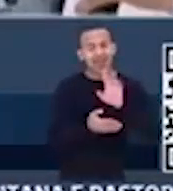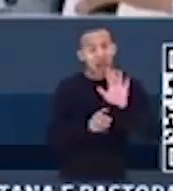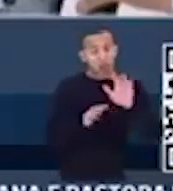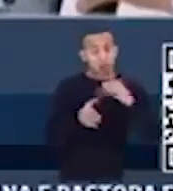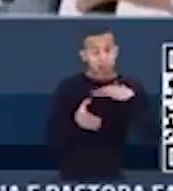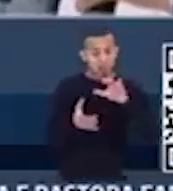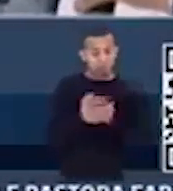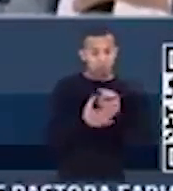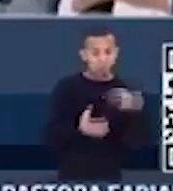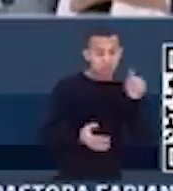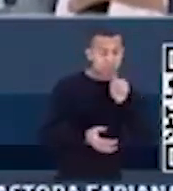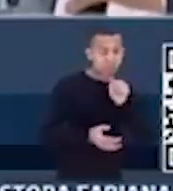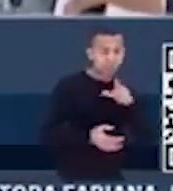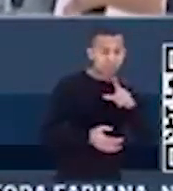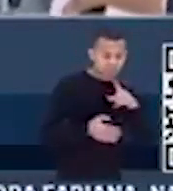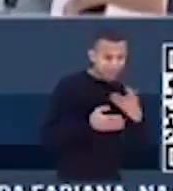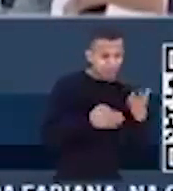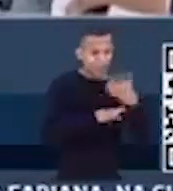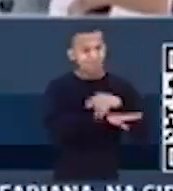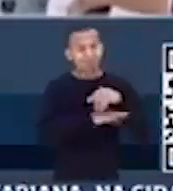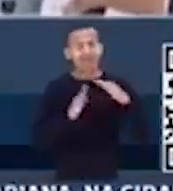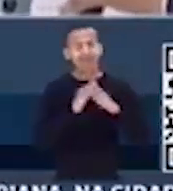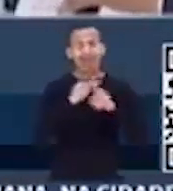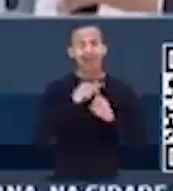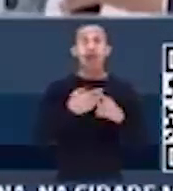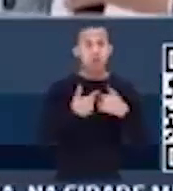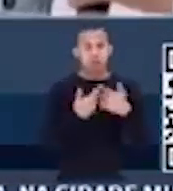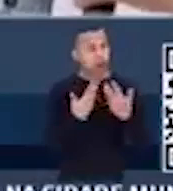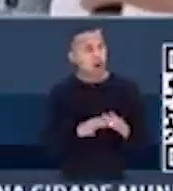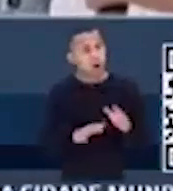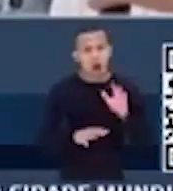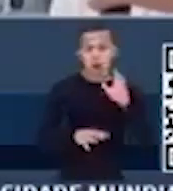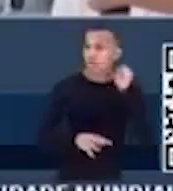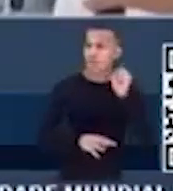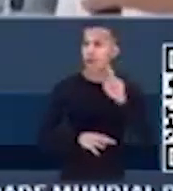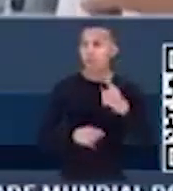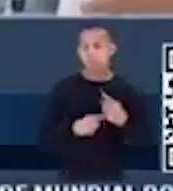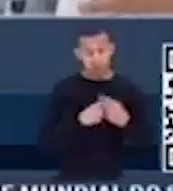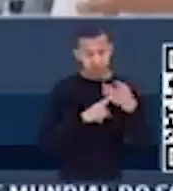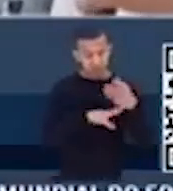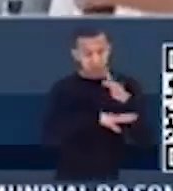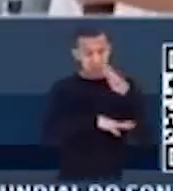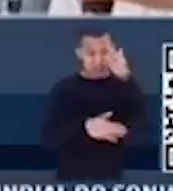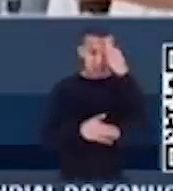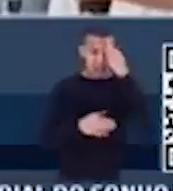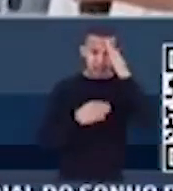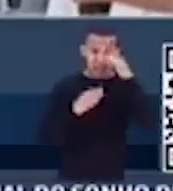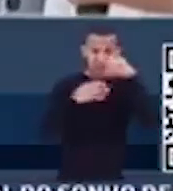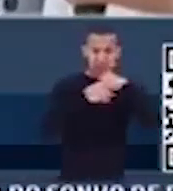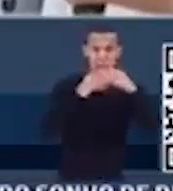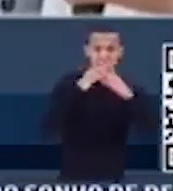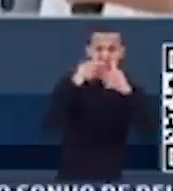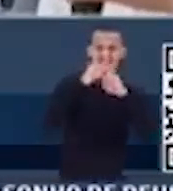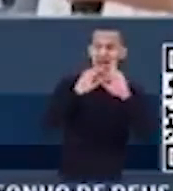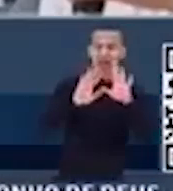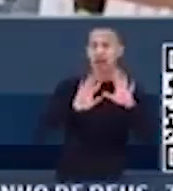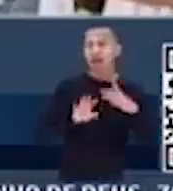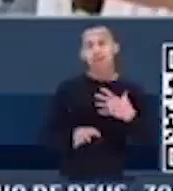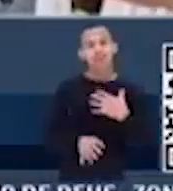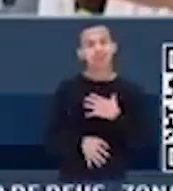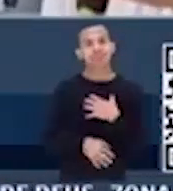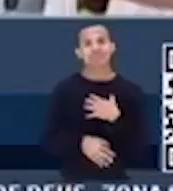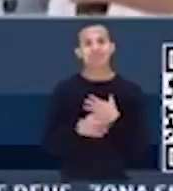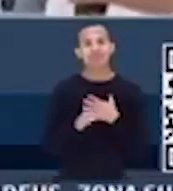esposa me chamou pra vir pra cá, mas eu não queria vir por causa que eu via na igreja, né? Tinha até um preconceito contra o ministério,